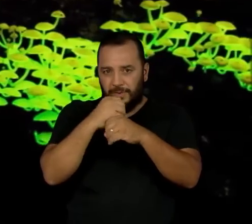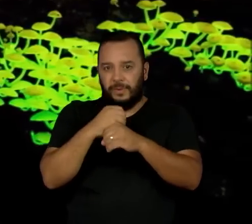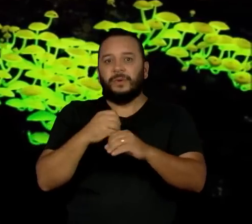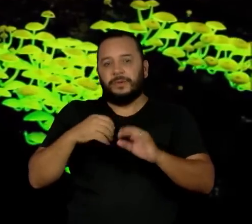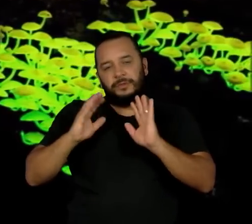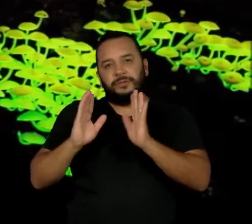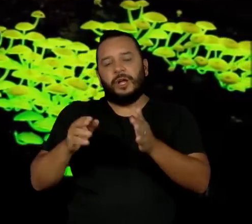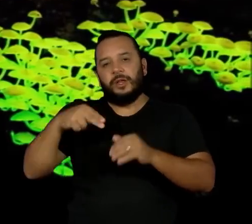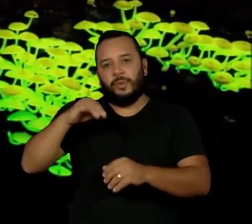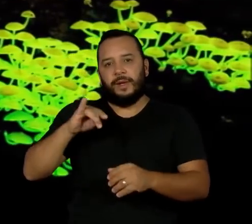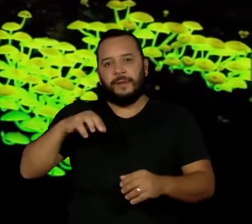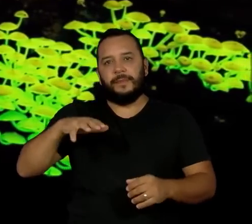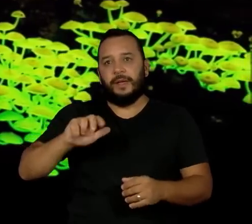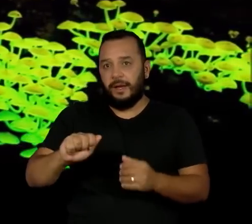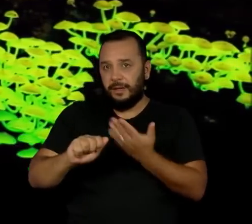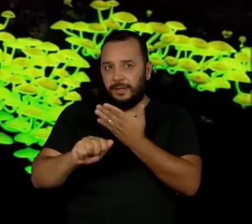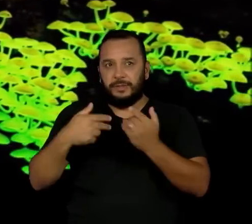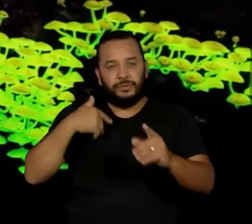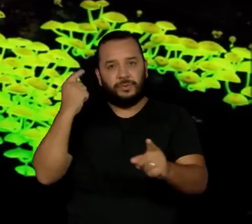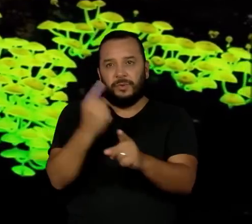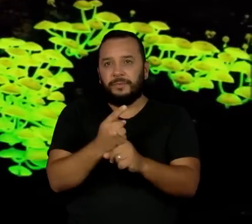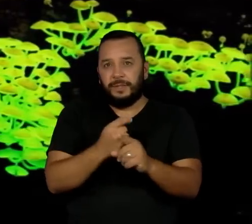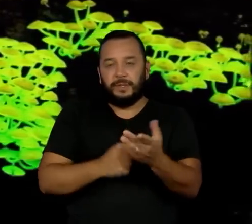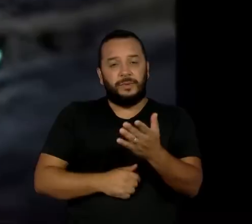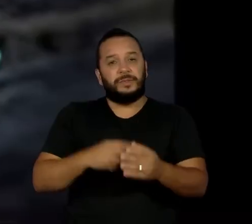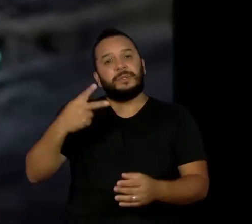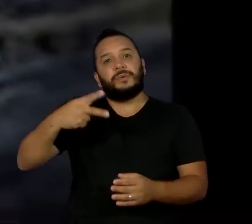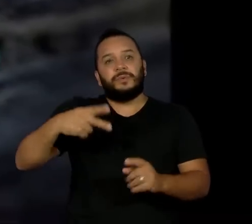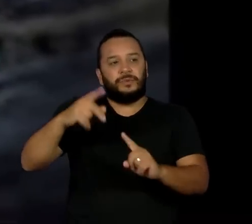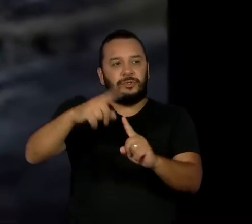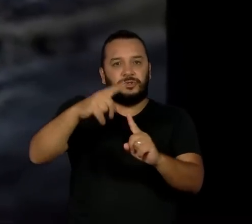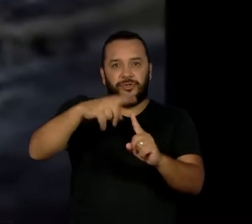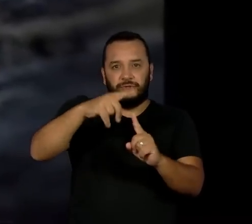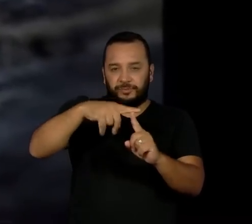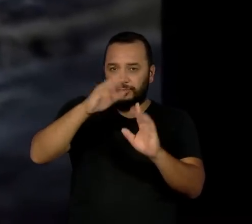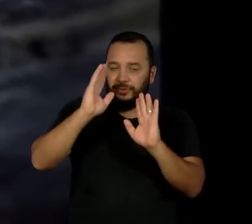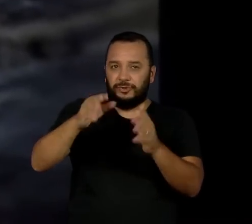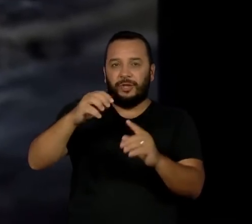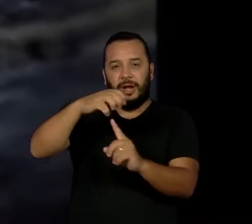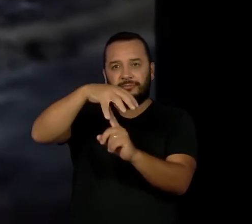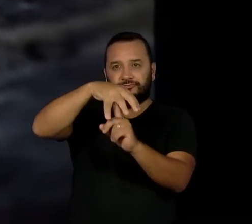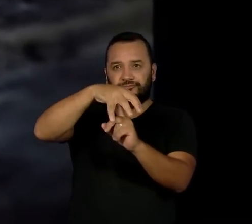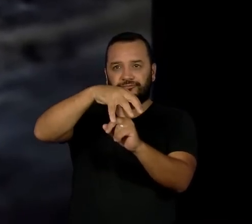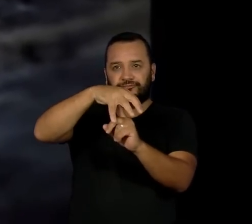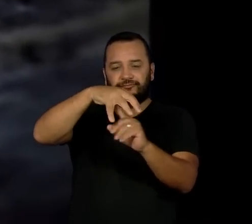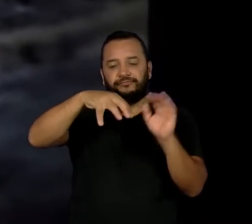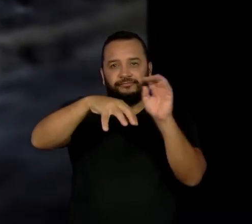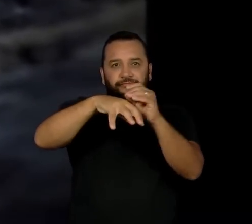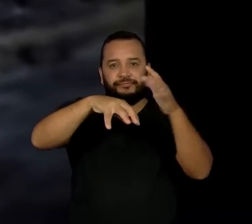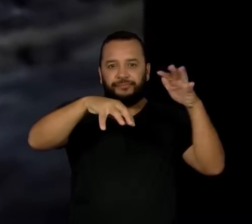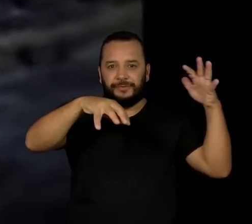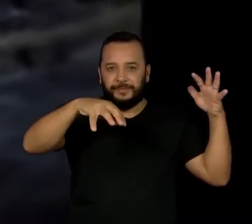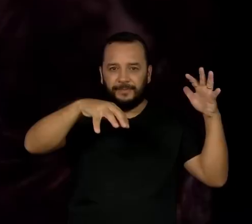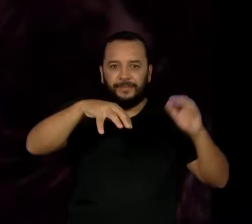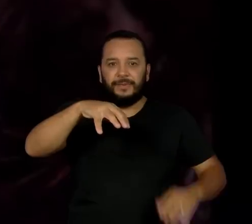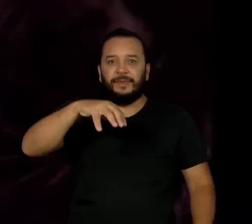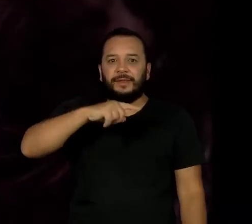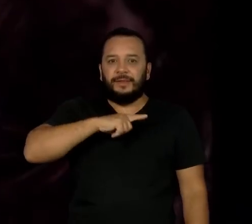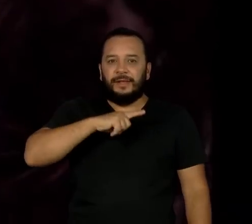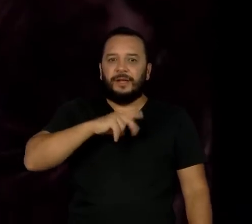que descobriu a segunda espécie deste tipo de fungo registrada no bioma Amazônia, a Mycena